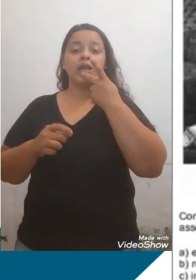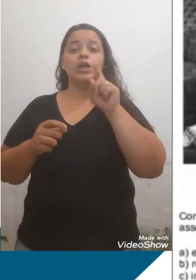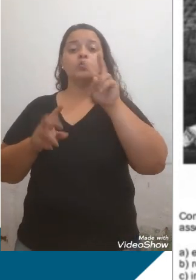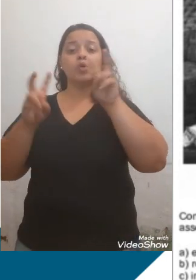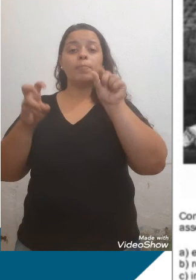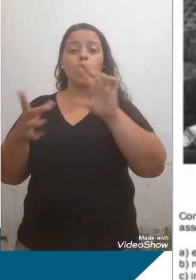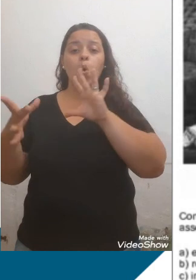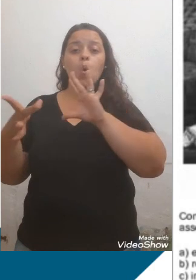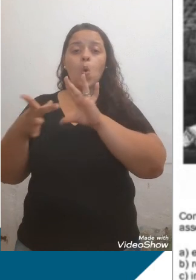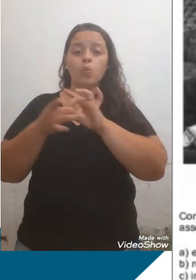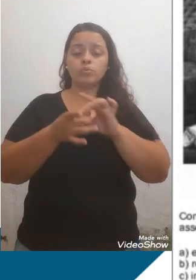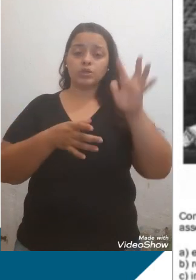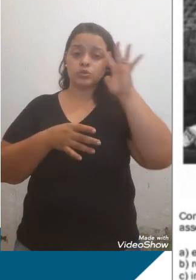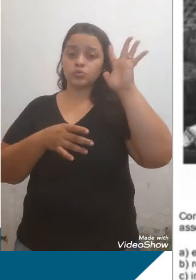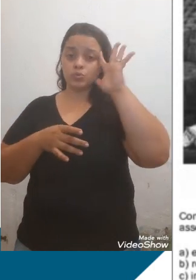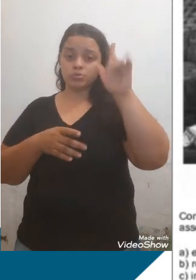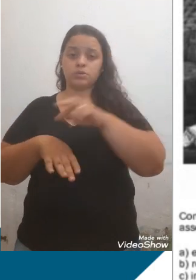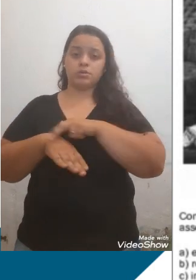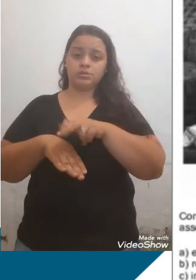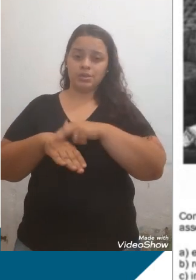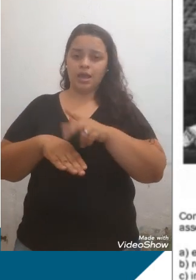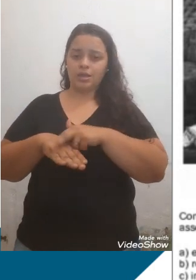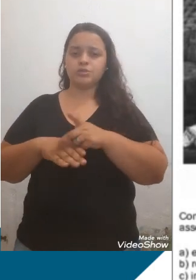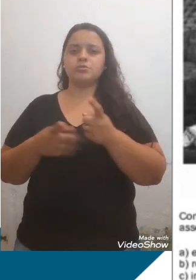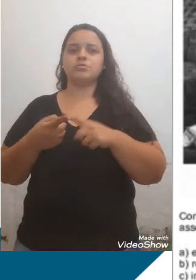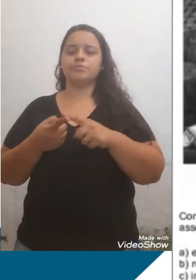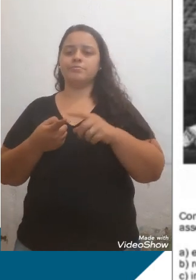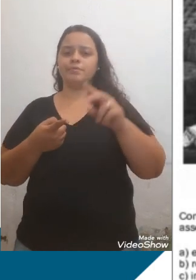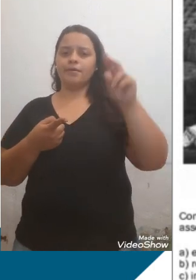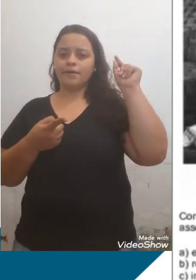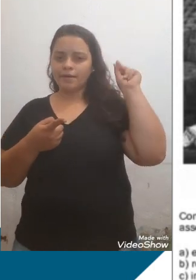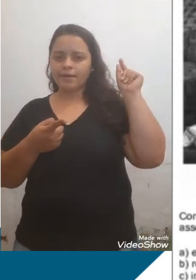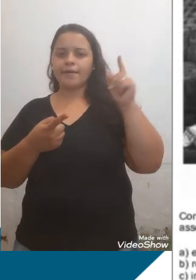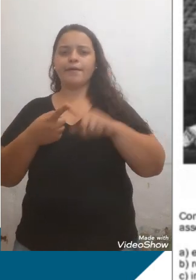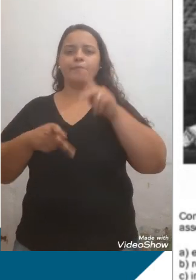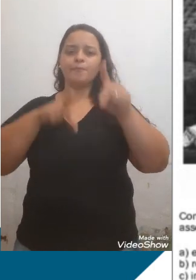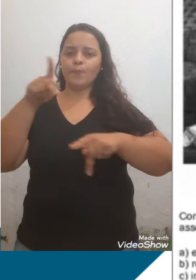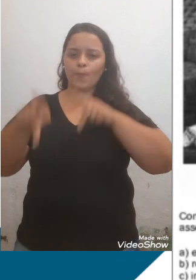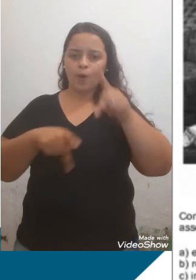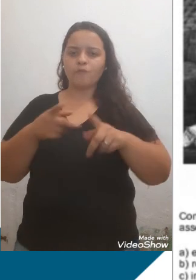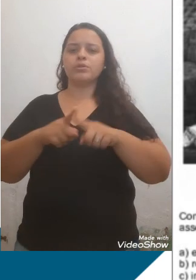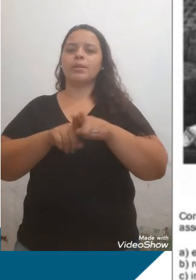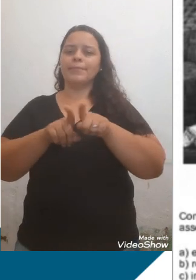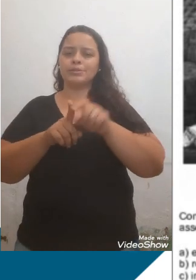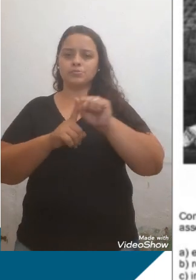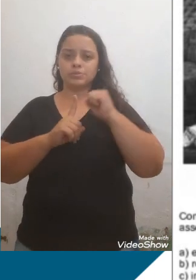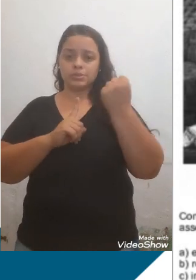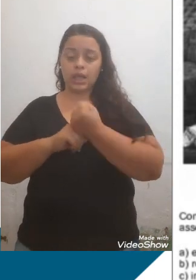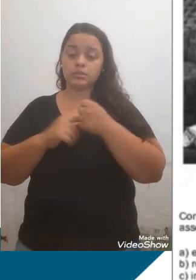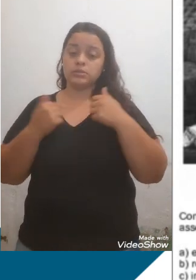contexto de teorias raciais, de grande hierarquização dos povos, das sociedades.